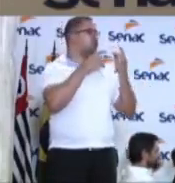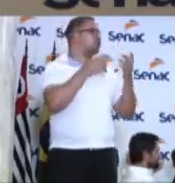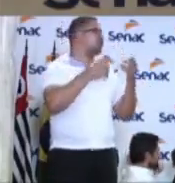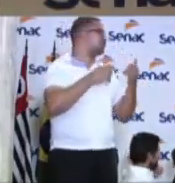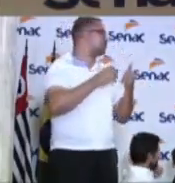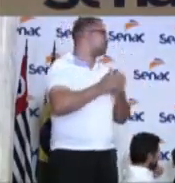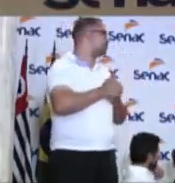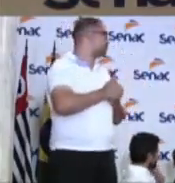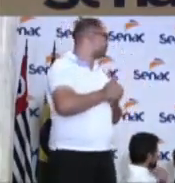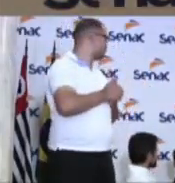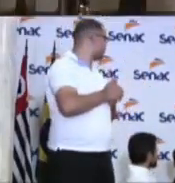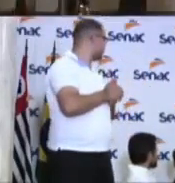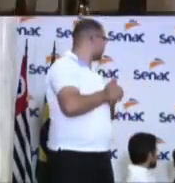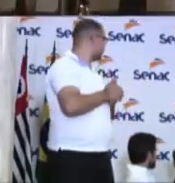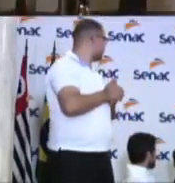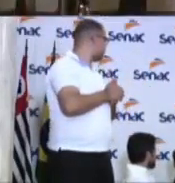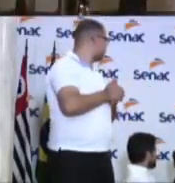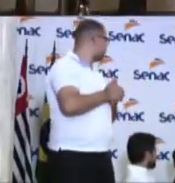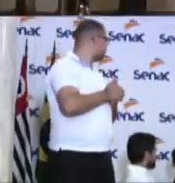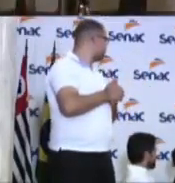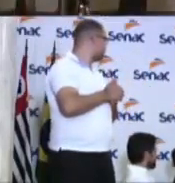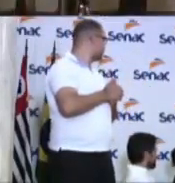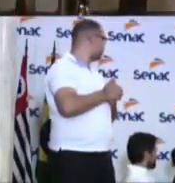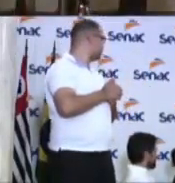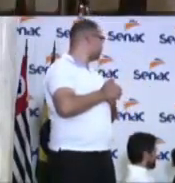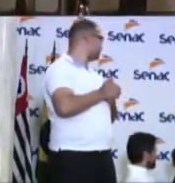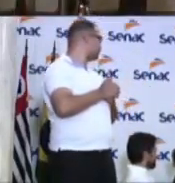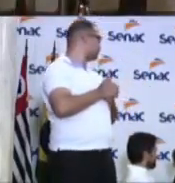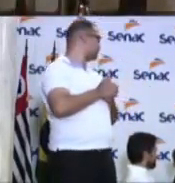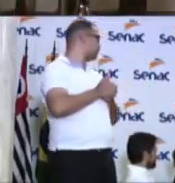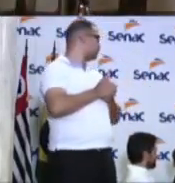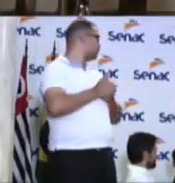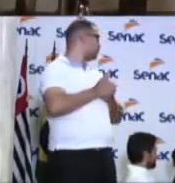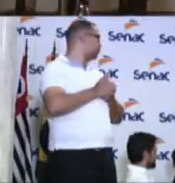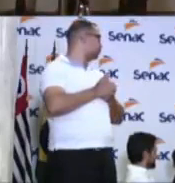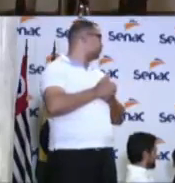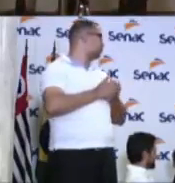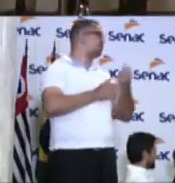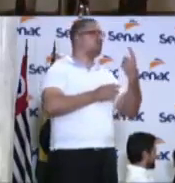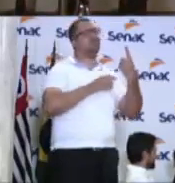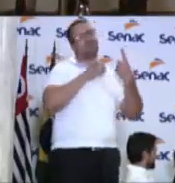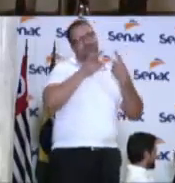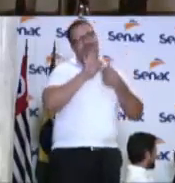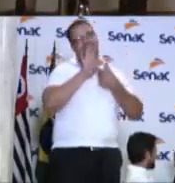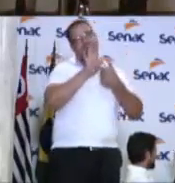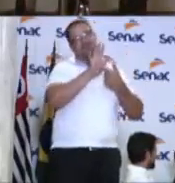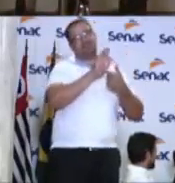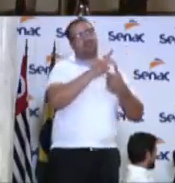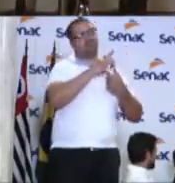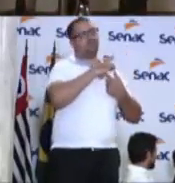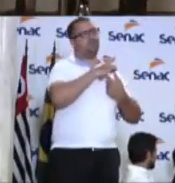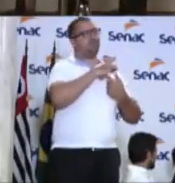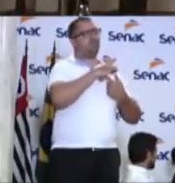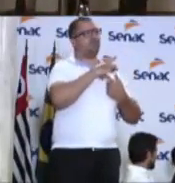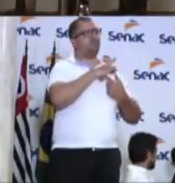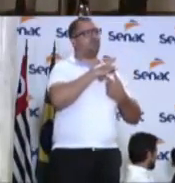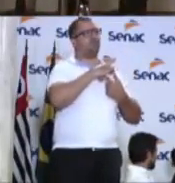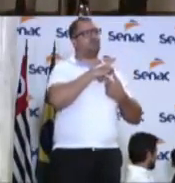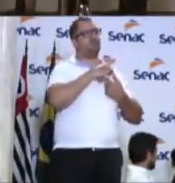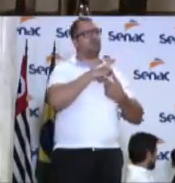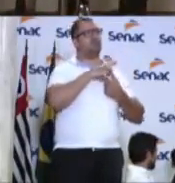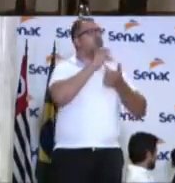Fala. Não, a gente não precisa ver os outros, né? A gente pode contar a história. A gente só trouxe 1, na verdade. Depois eles têm um enredo no